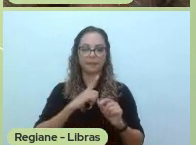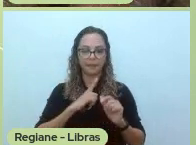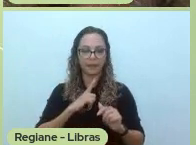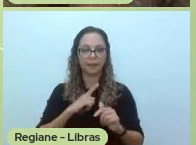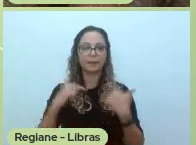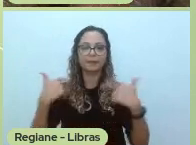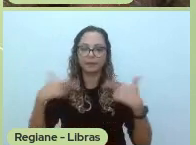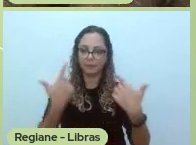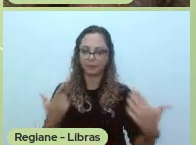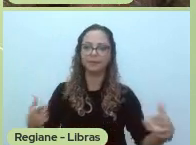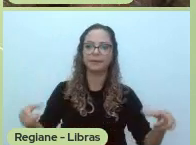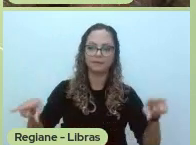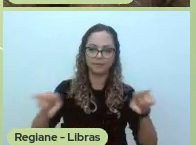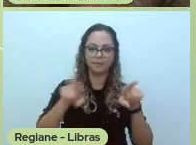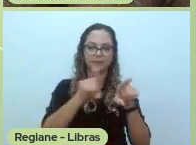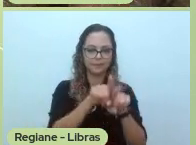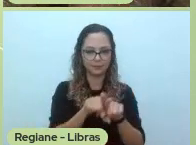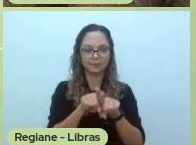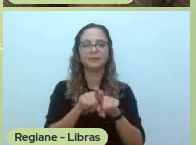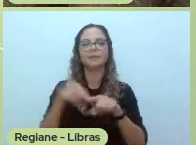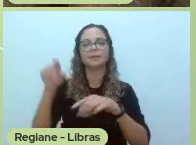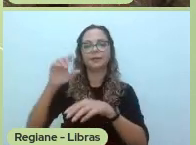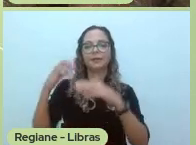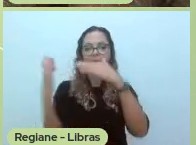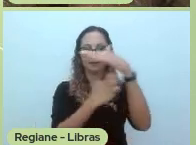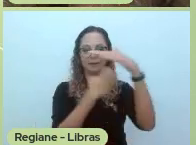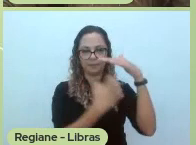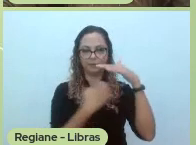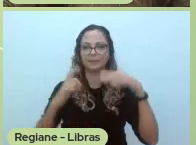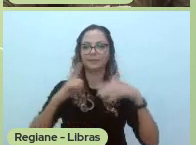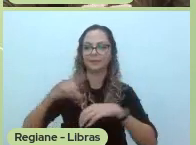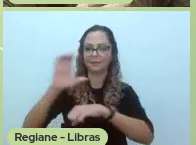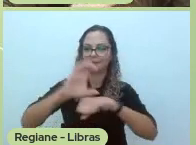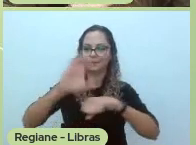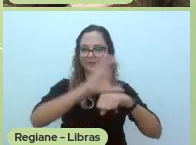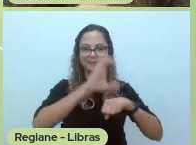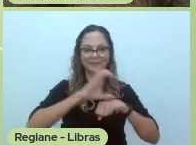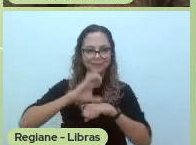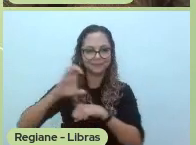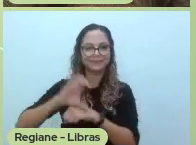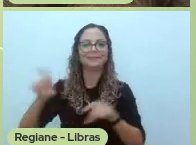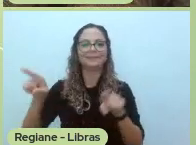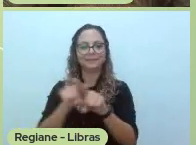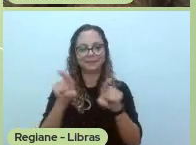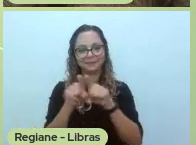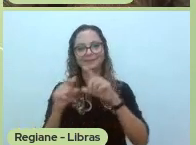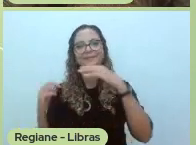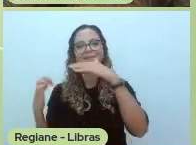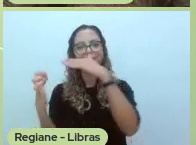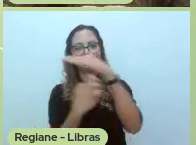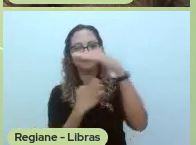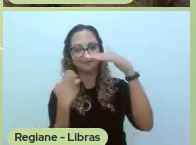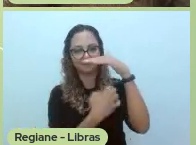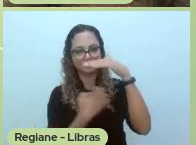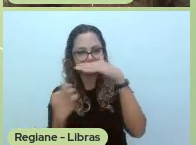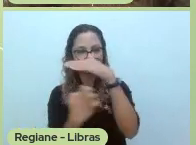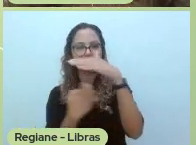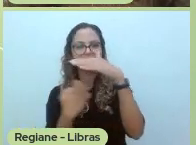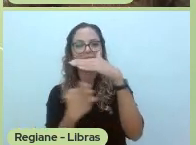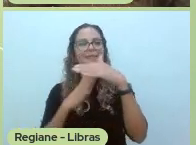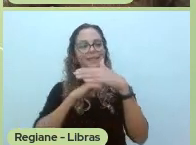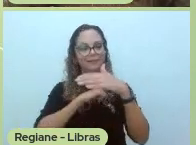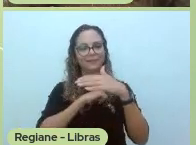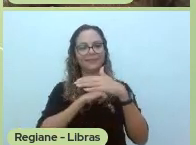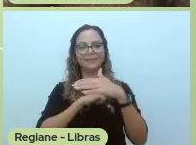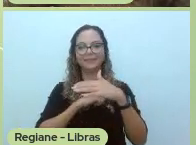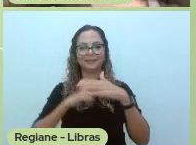dão capacitação, a gente faz parcerias com empresas que estão buscando a